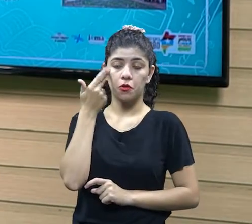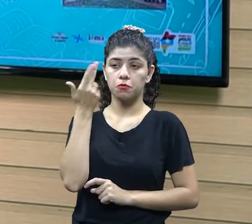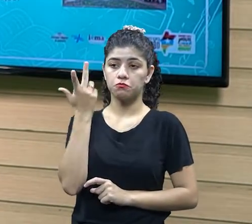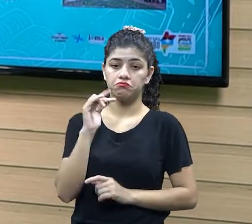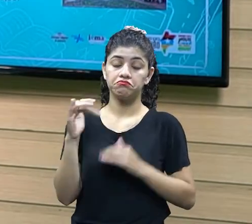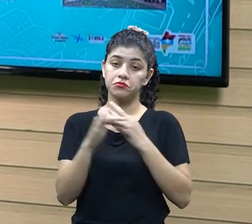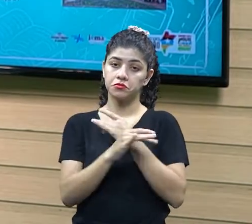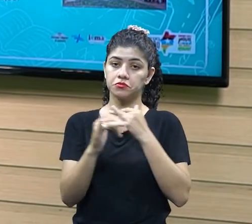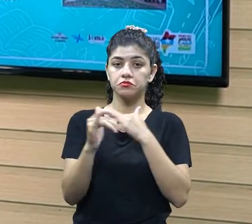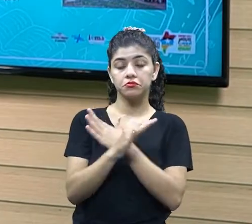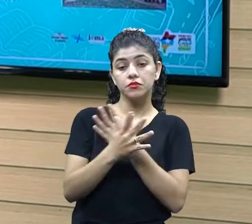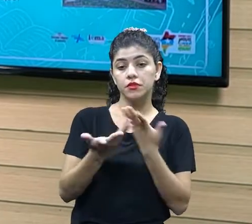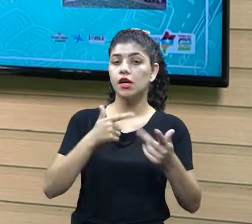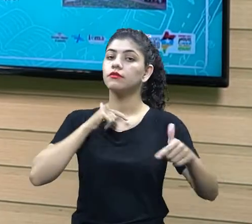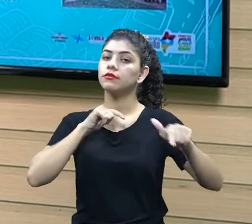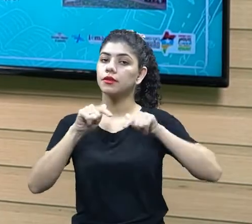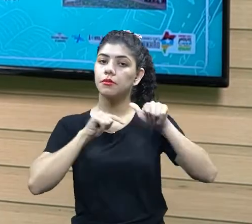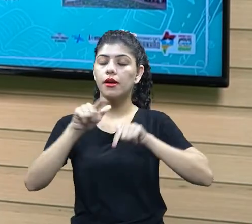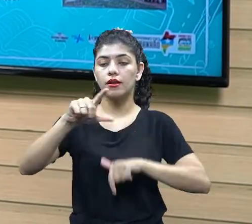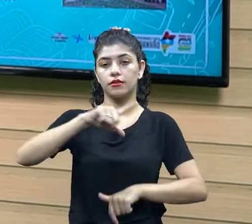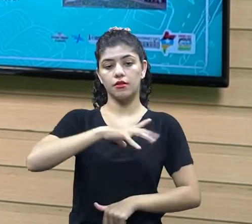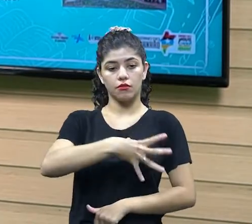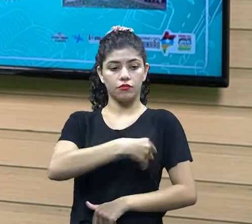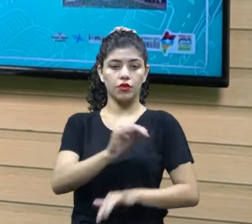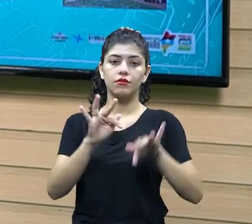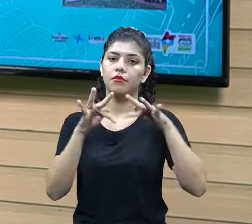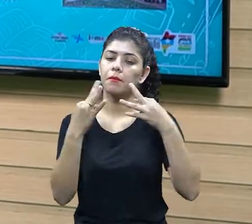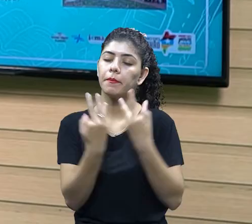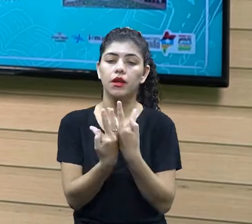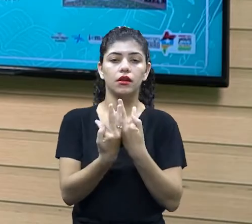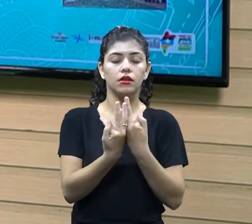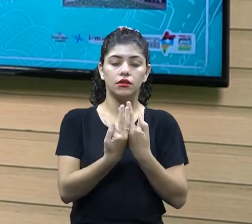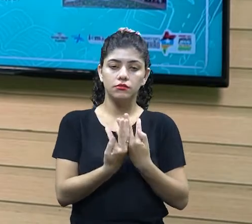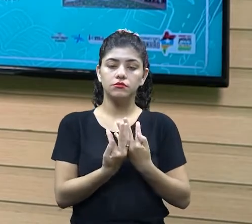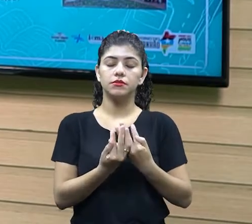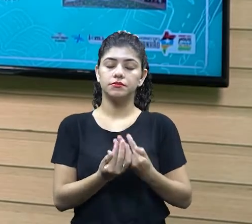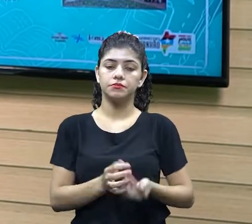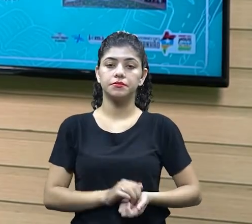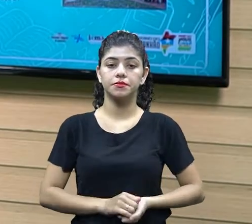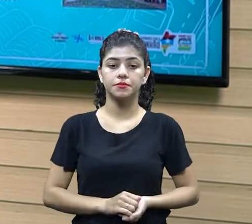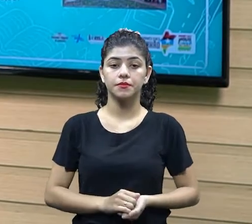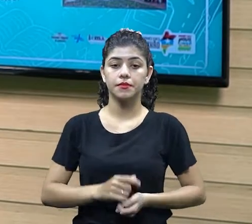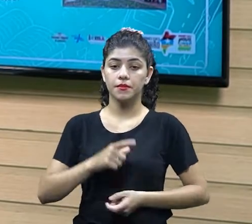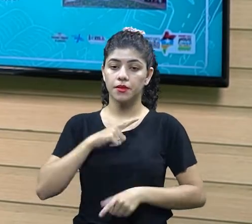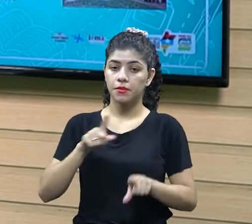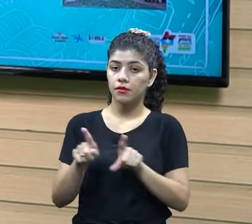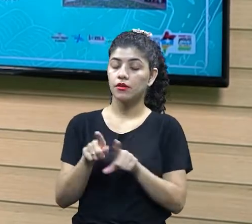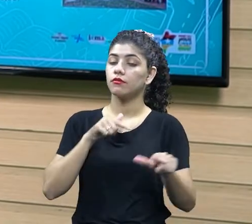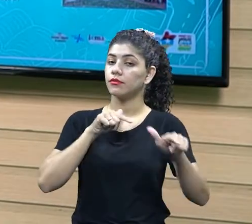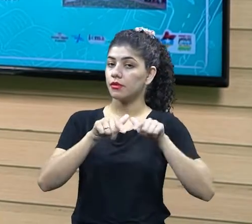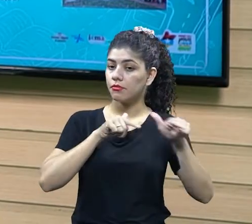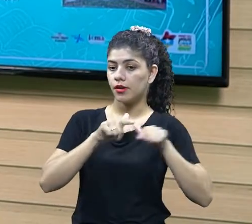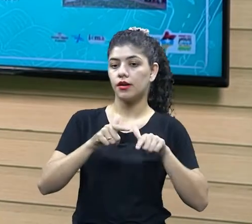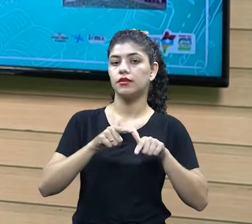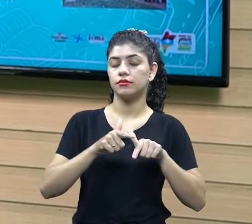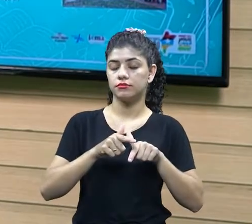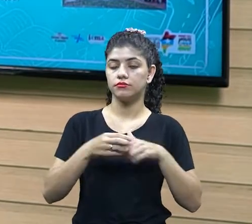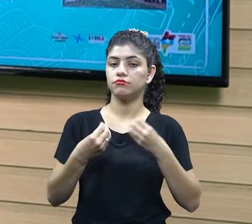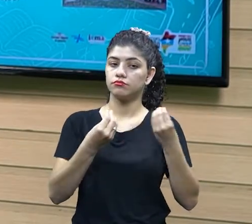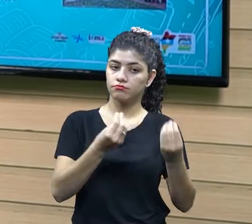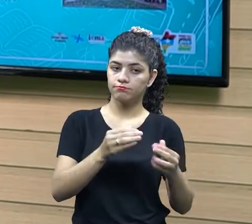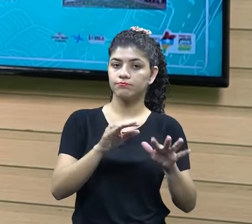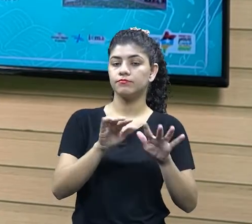da comunidade, que trabalha, que tem filhos, família, sustenta sua casa através do suor do seu trabalho. E